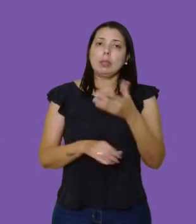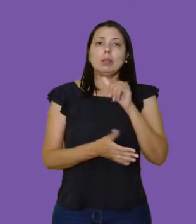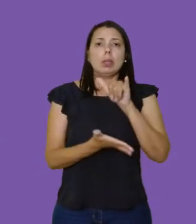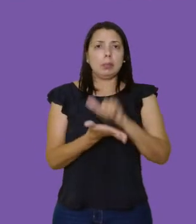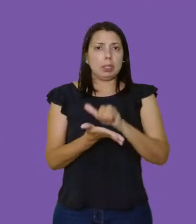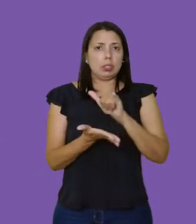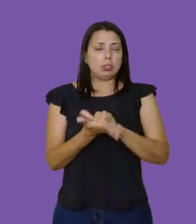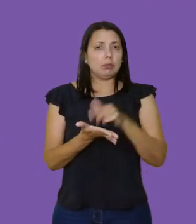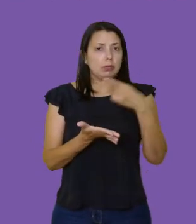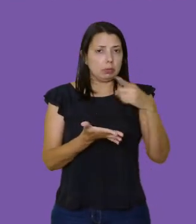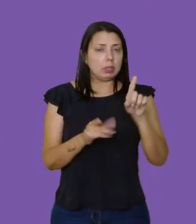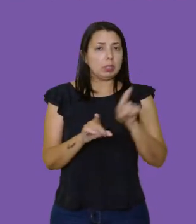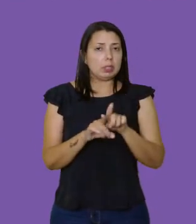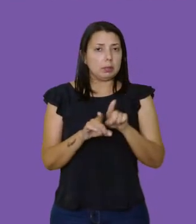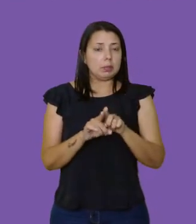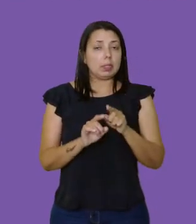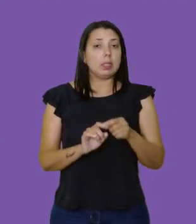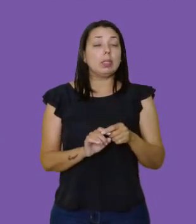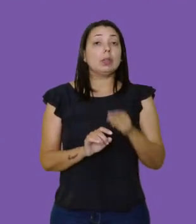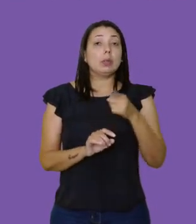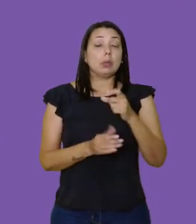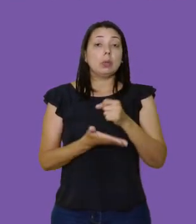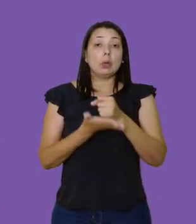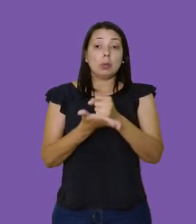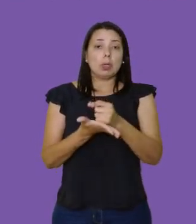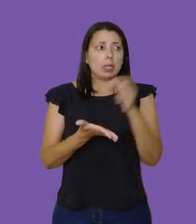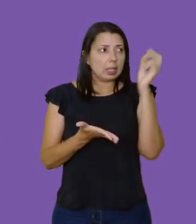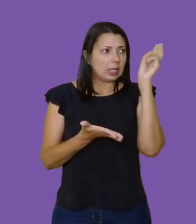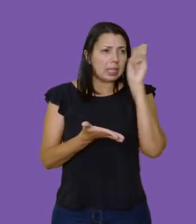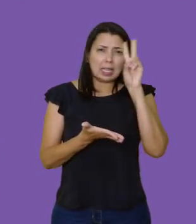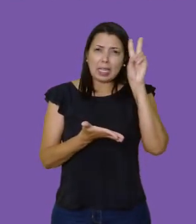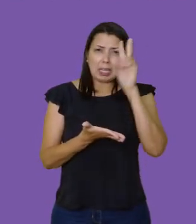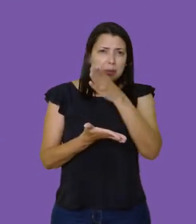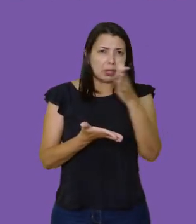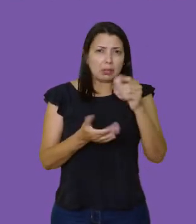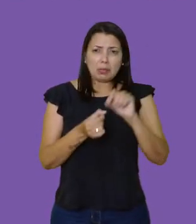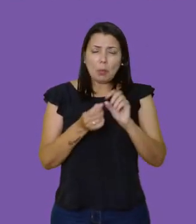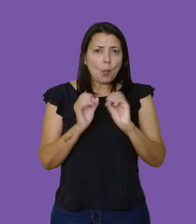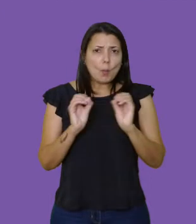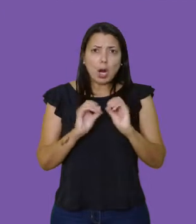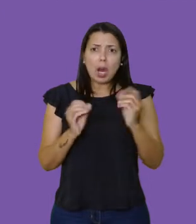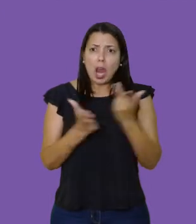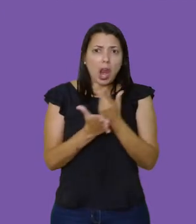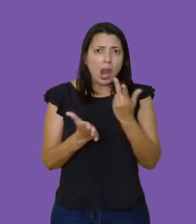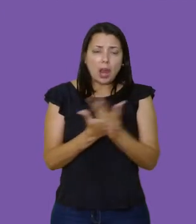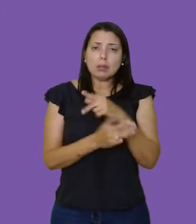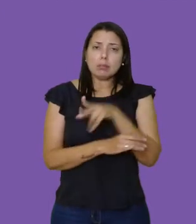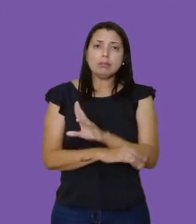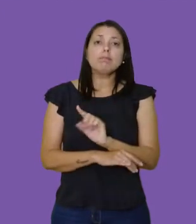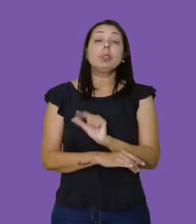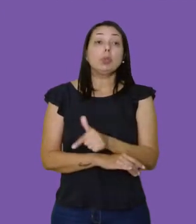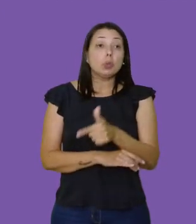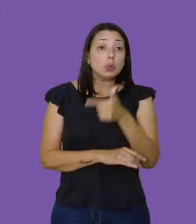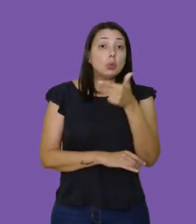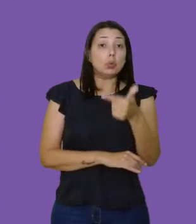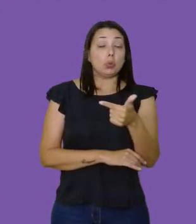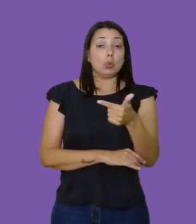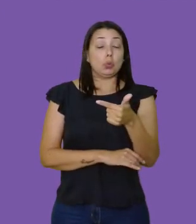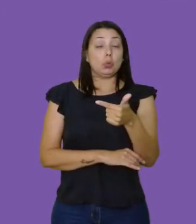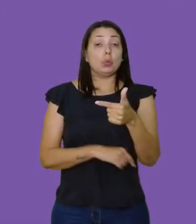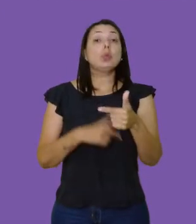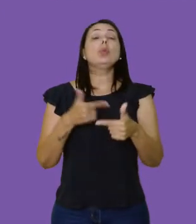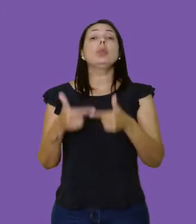como foi no auxílio emergencial. Todo mundo lembra, para começar não funcionou. Né? Segundo, é uma